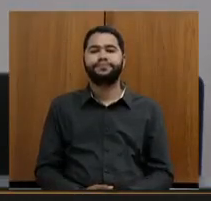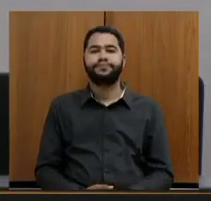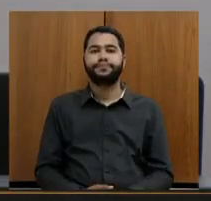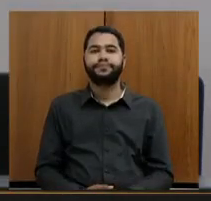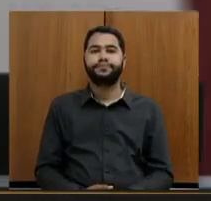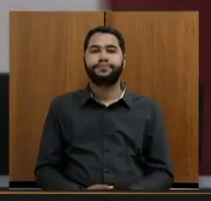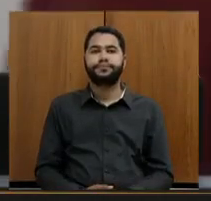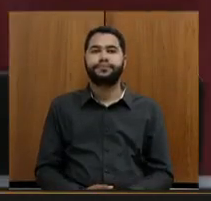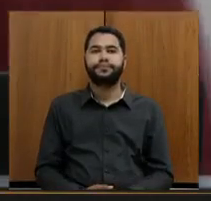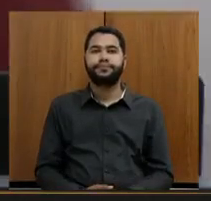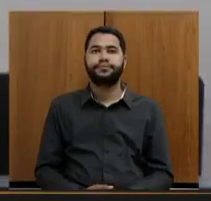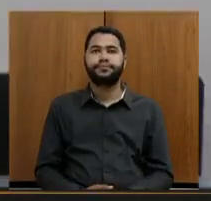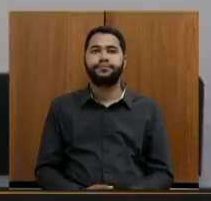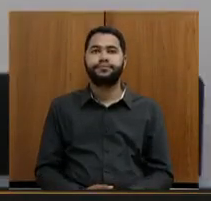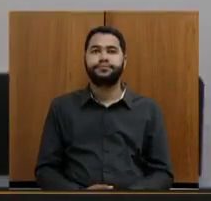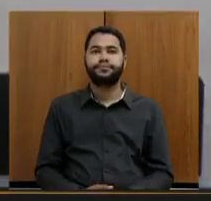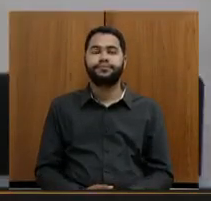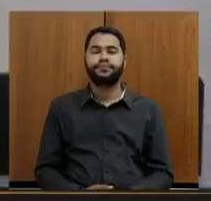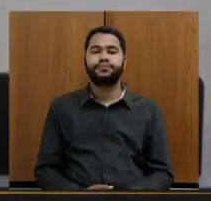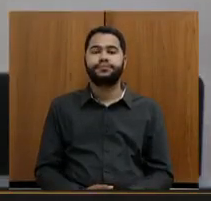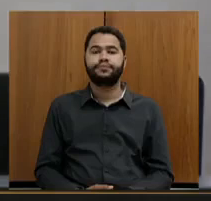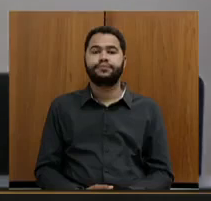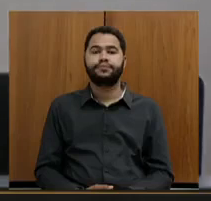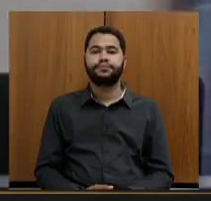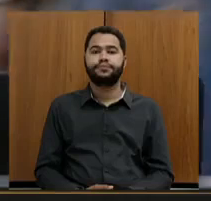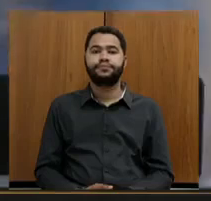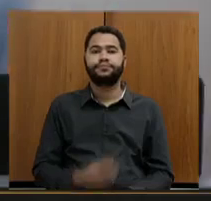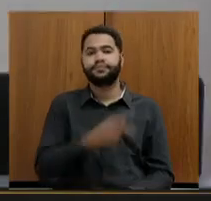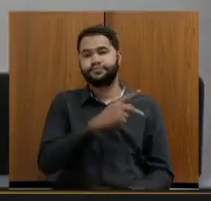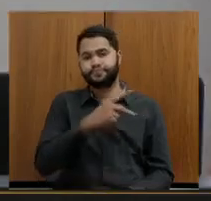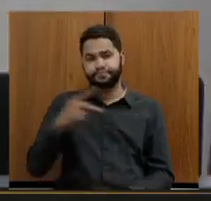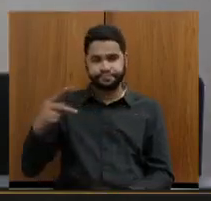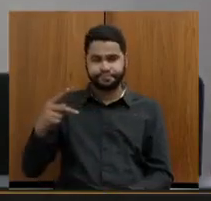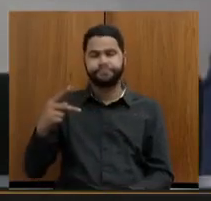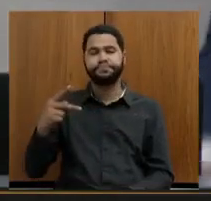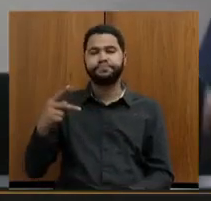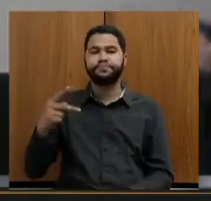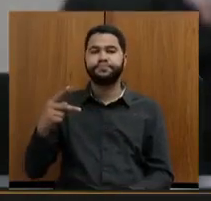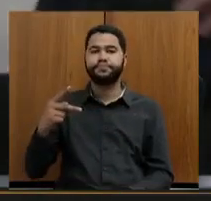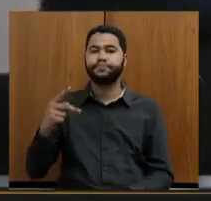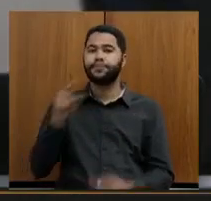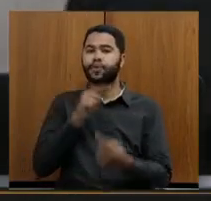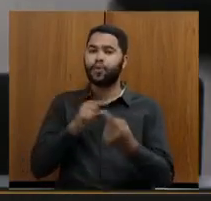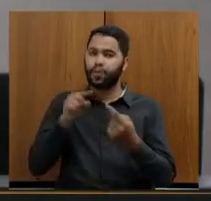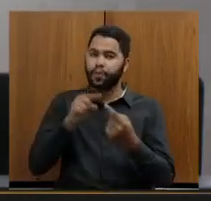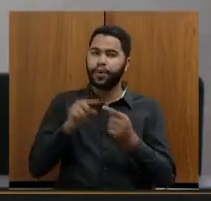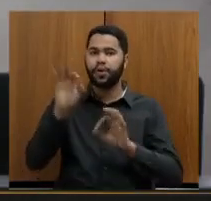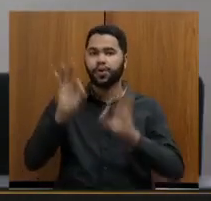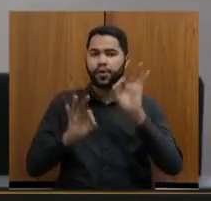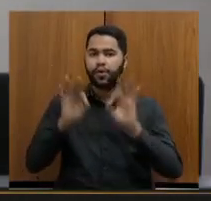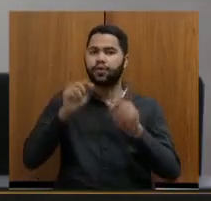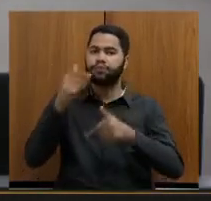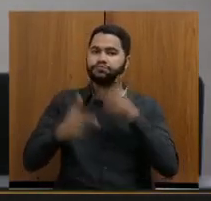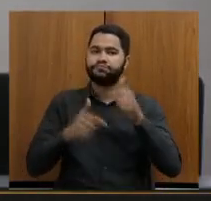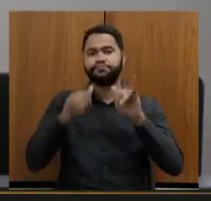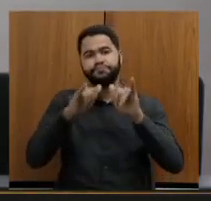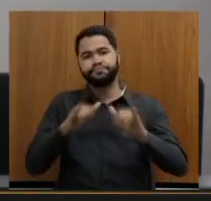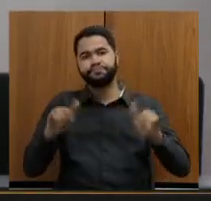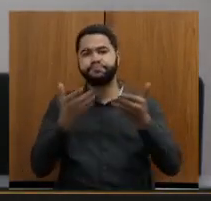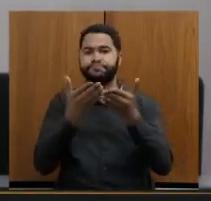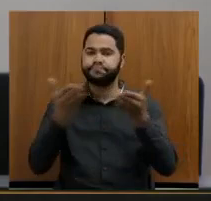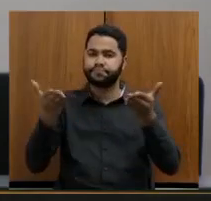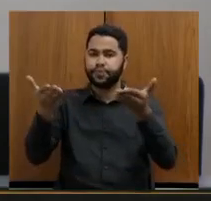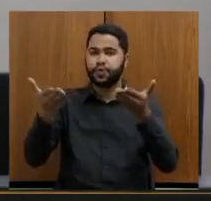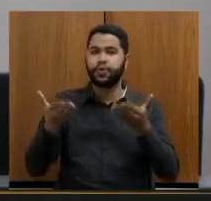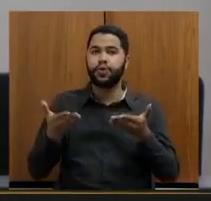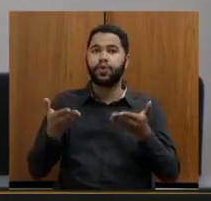e eu te vejo a presidência tendo em vista a organização dos trabalhos comunica aos parlamentares